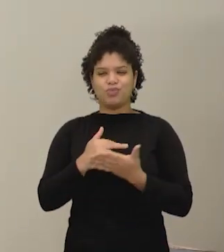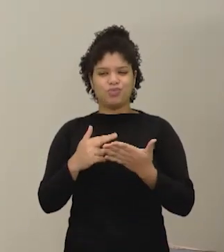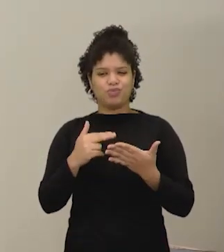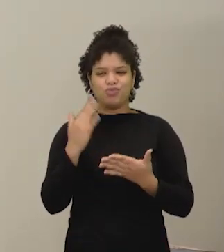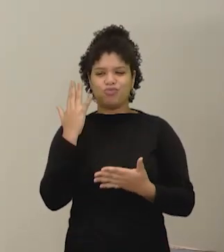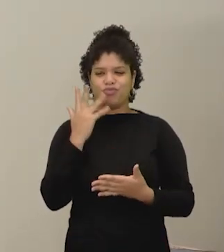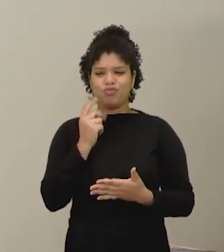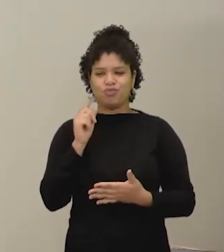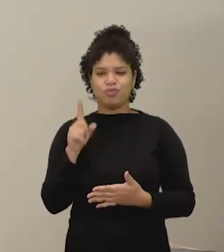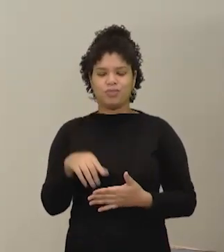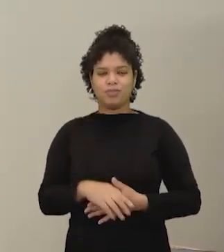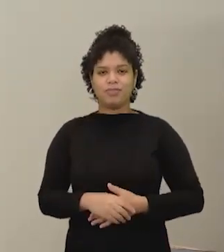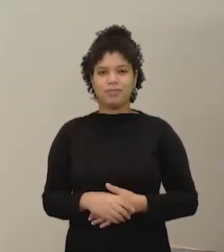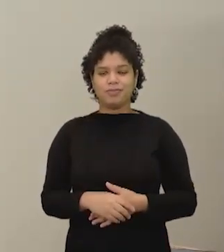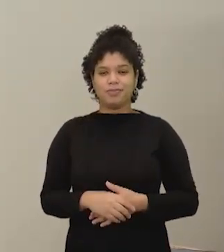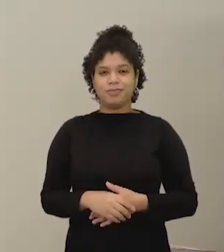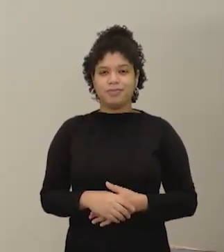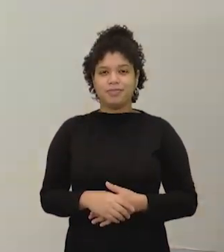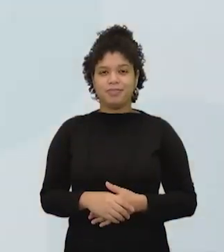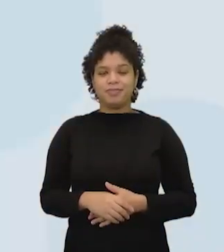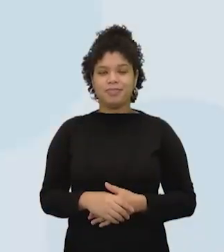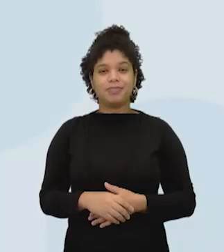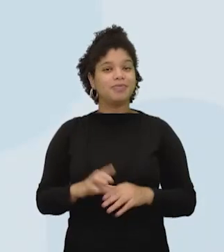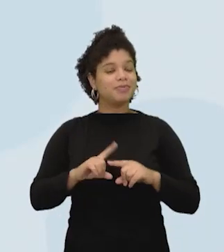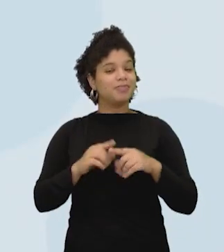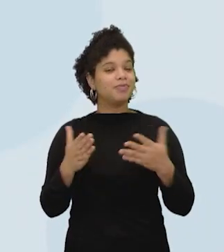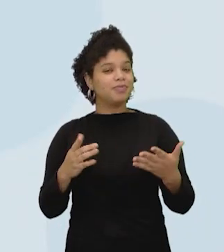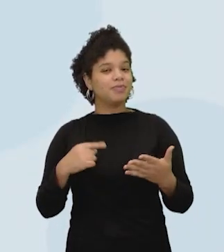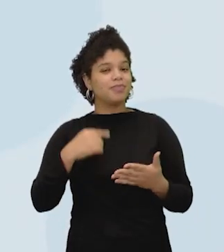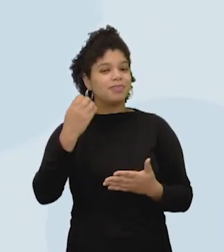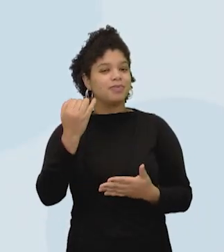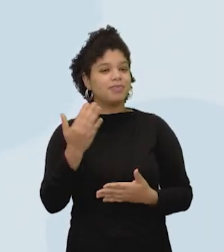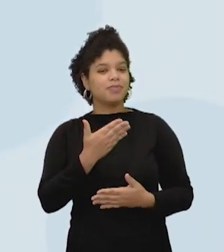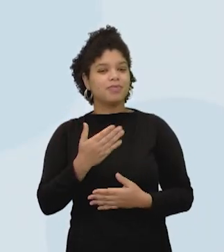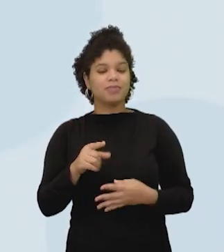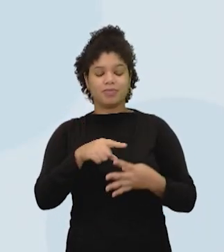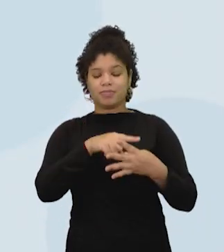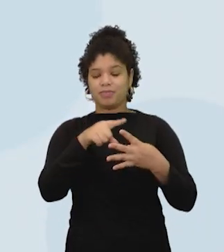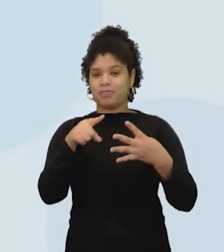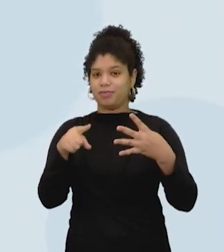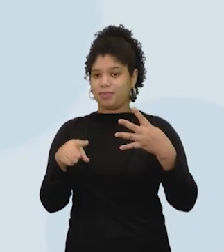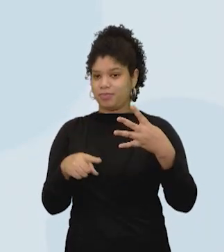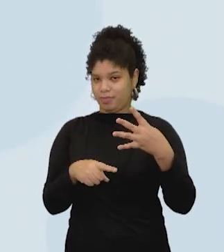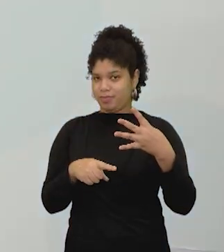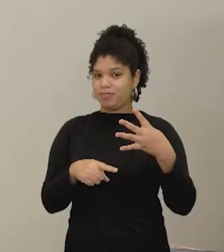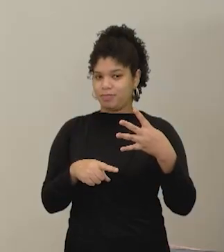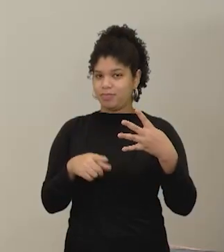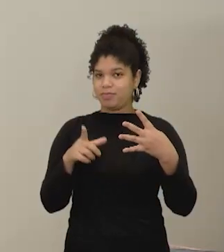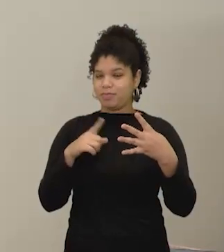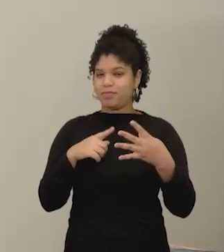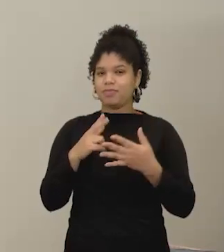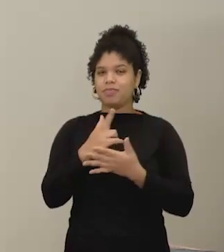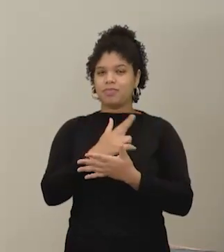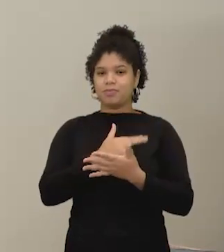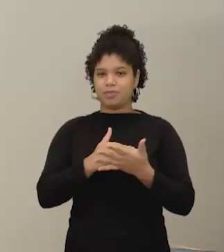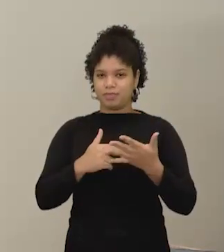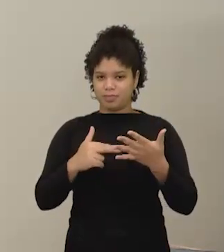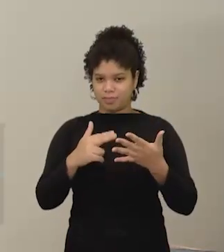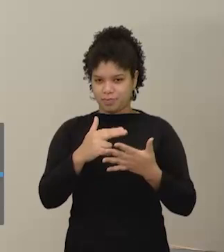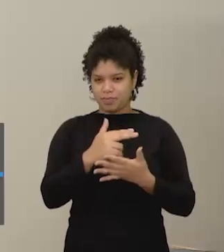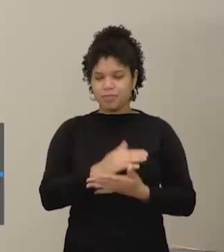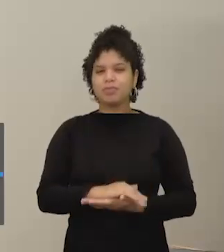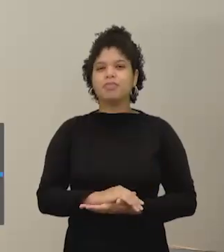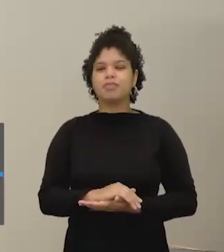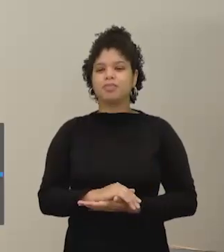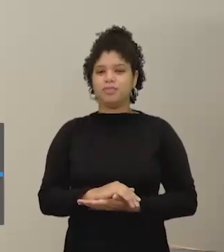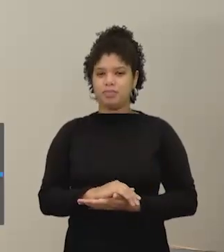bastante. Mas hoje nós vamos falar sobre desenho, escultura, pintura e modelagem, porque é muita coisa para falar